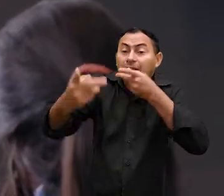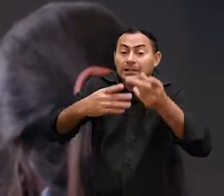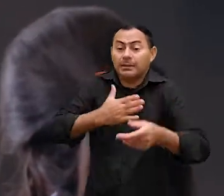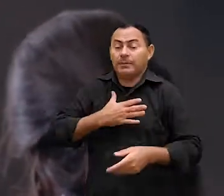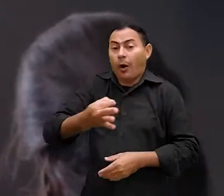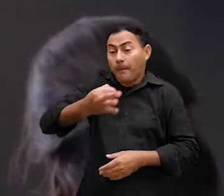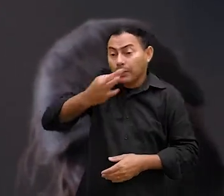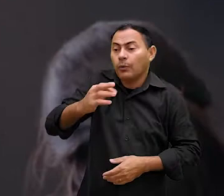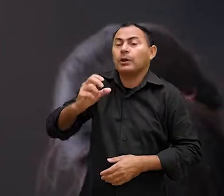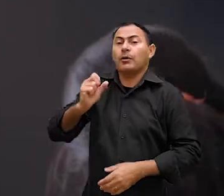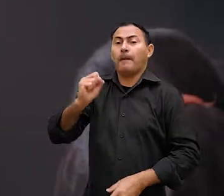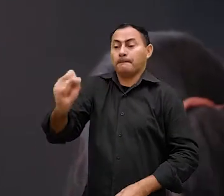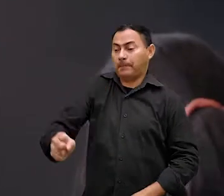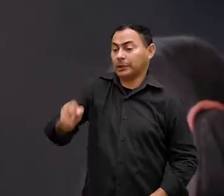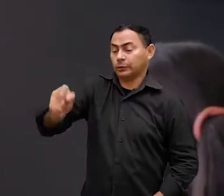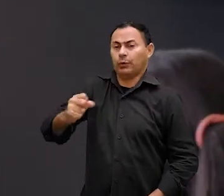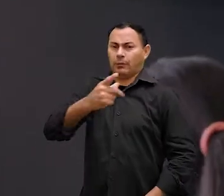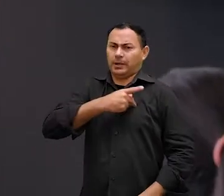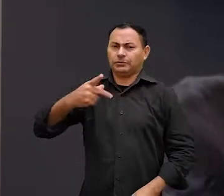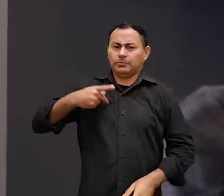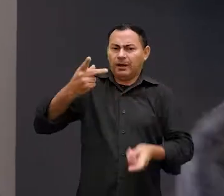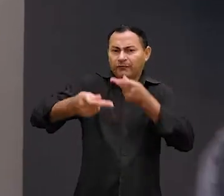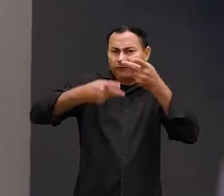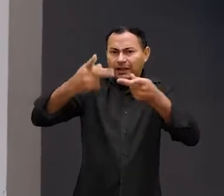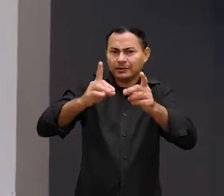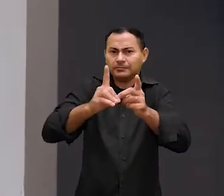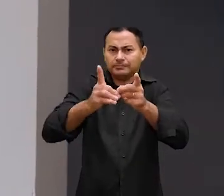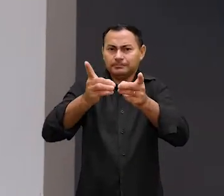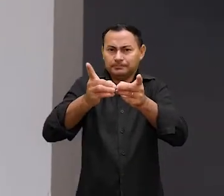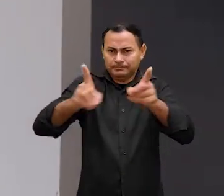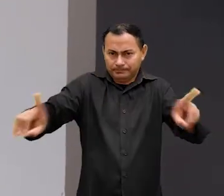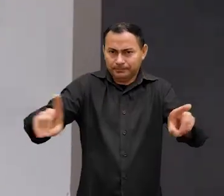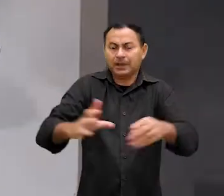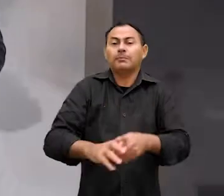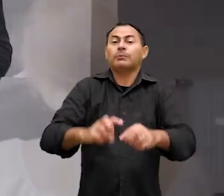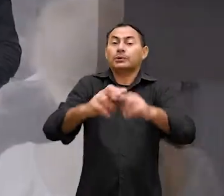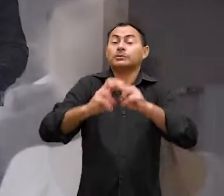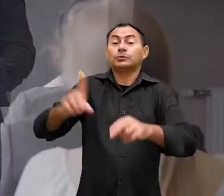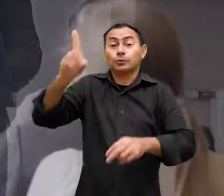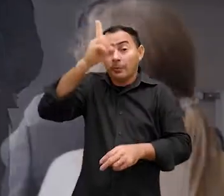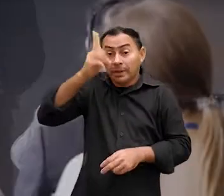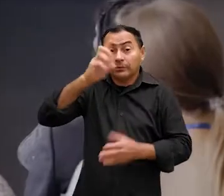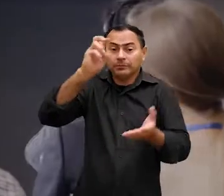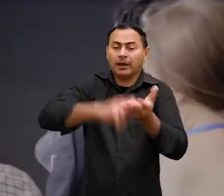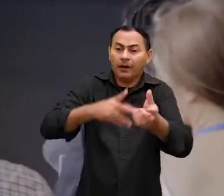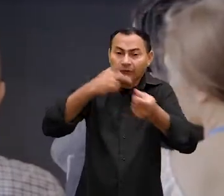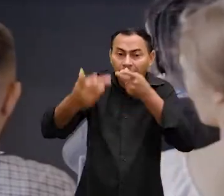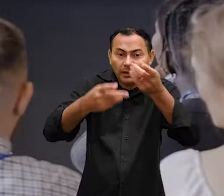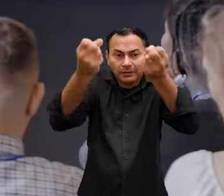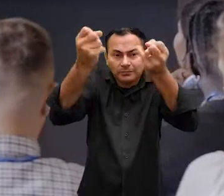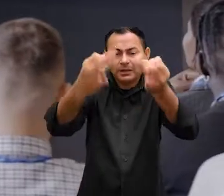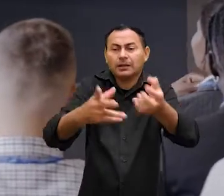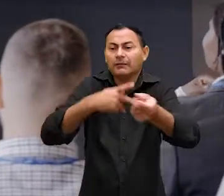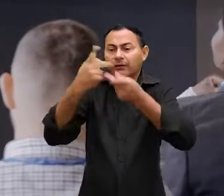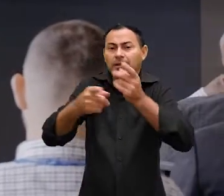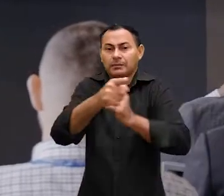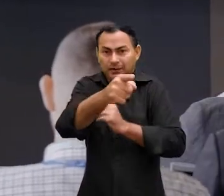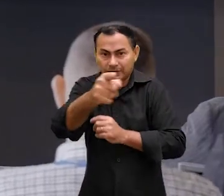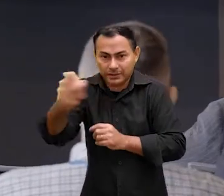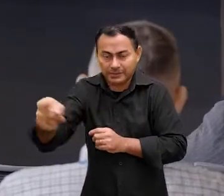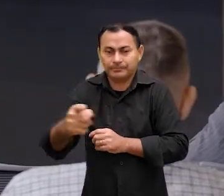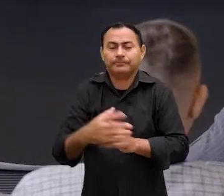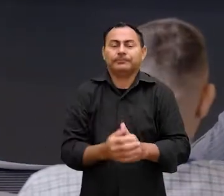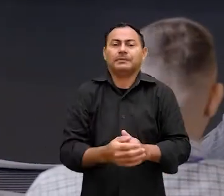sobre o que o pastor tinha falado sobre o divórcio. Por isso, no domingo de manhã, disse a eles o que acabei de falar para